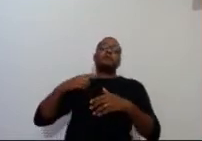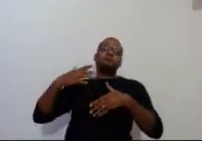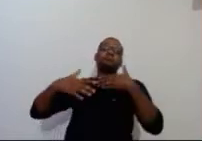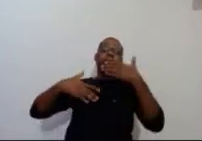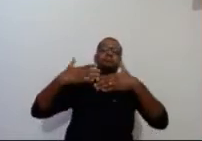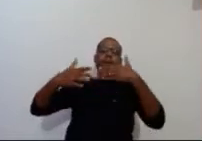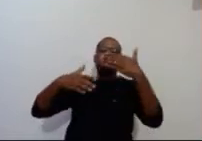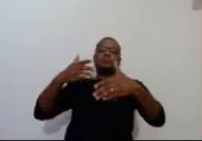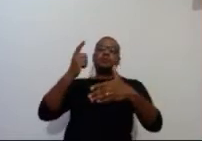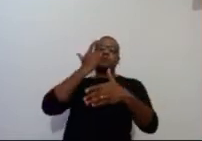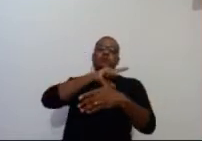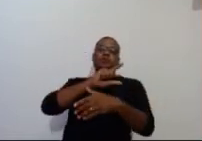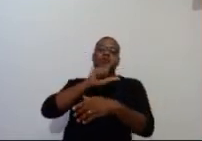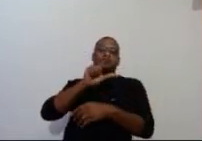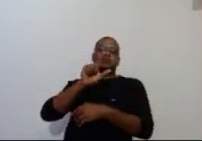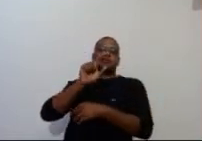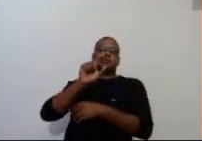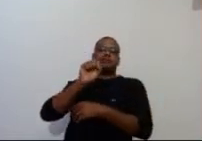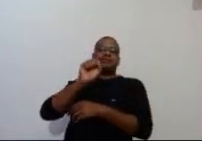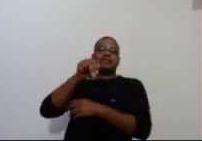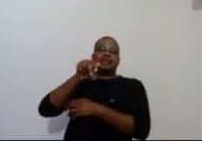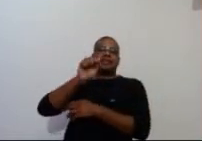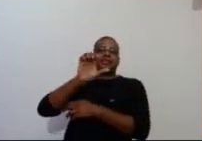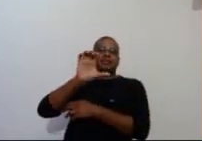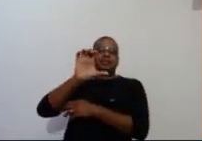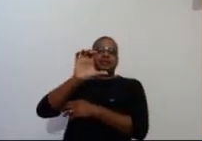acompanha as